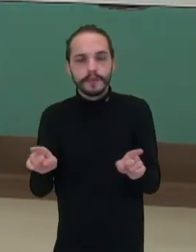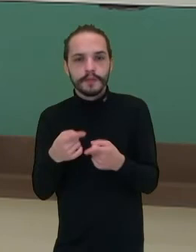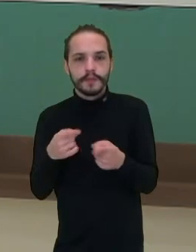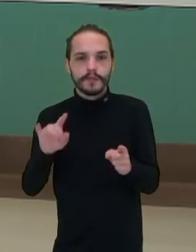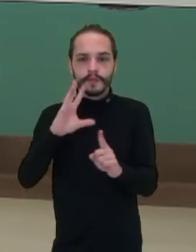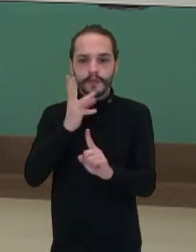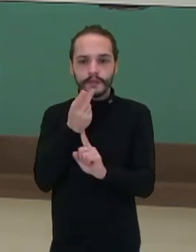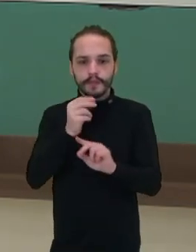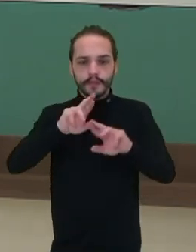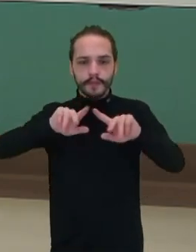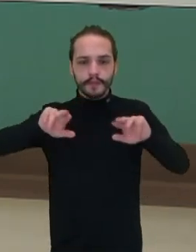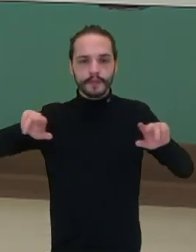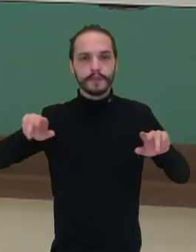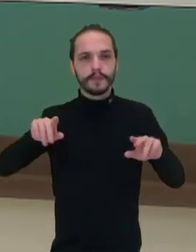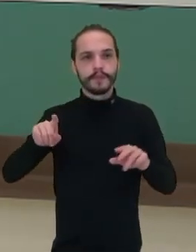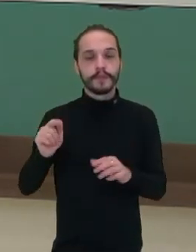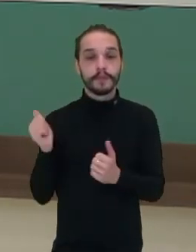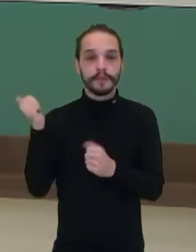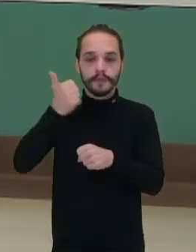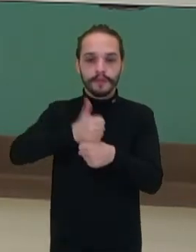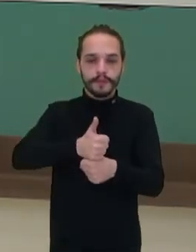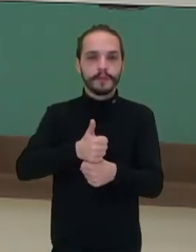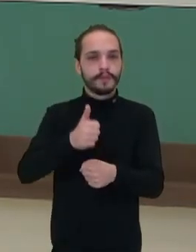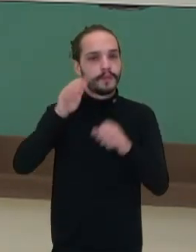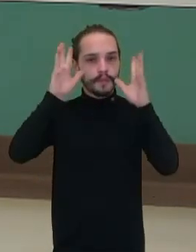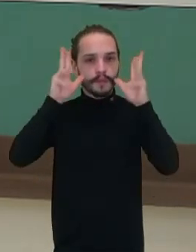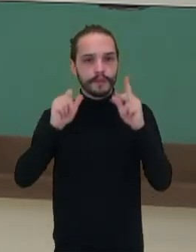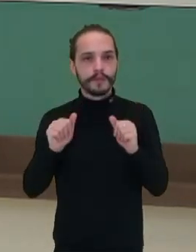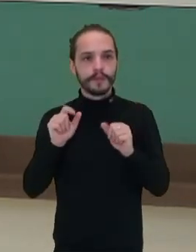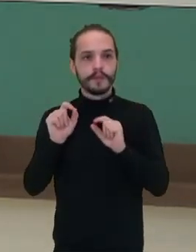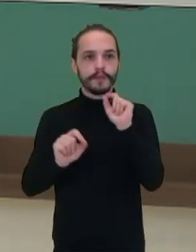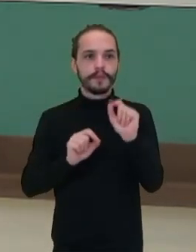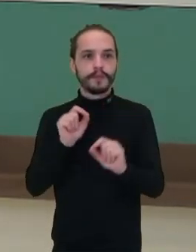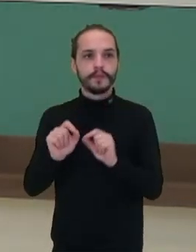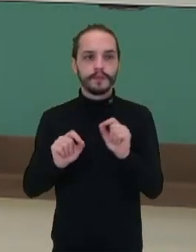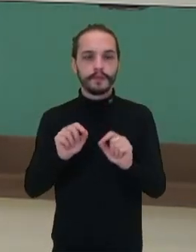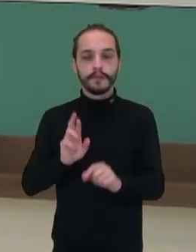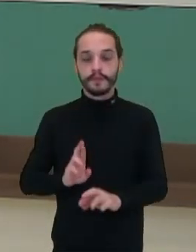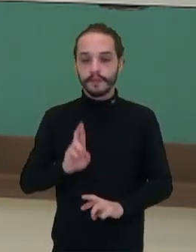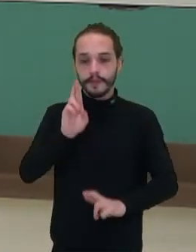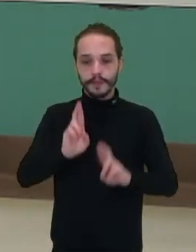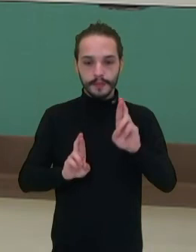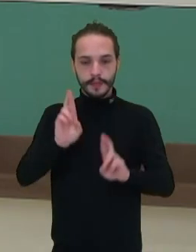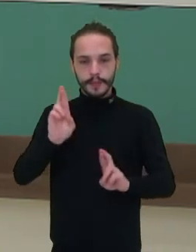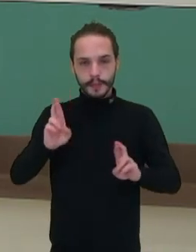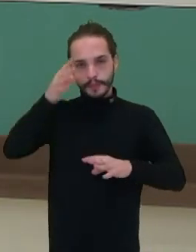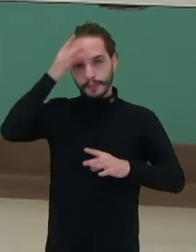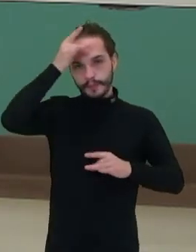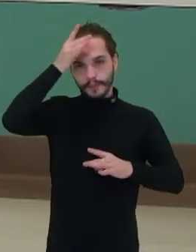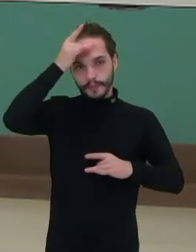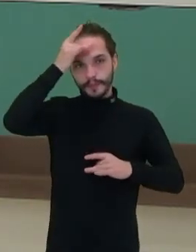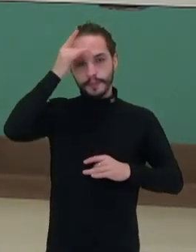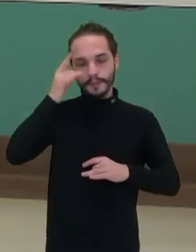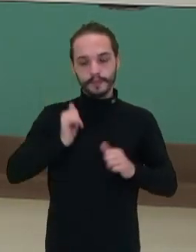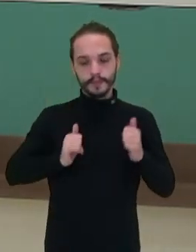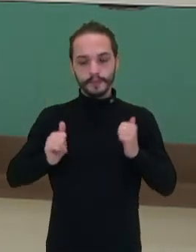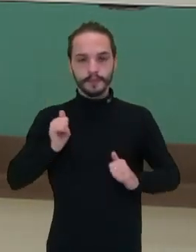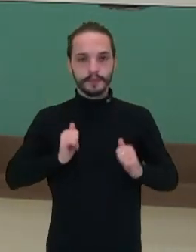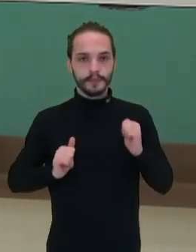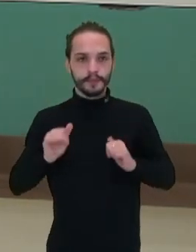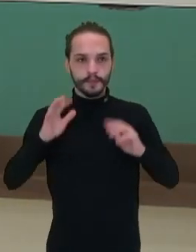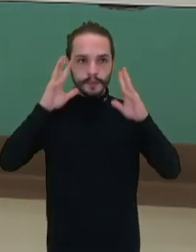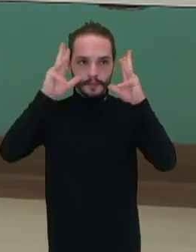visuais, eles substituem os animais exatamente com a própria representação exatamente essa parte